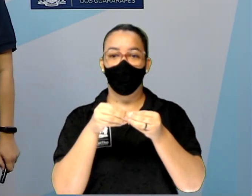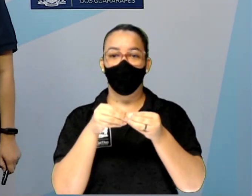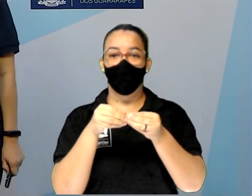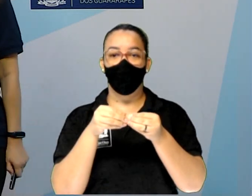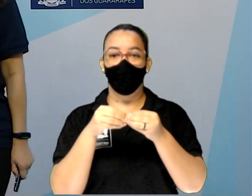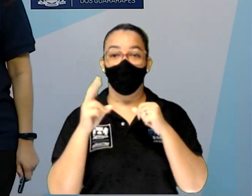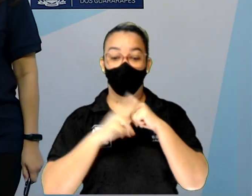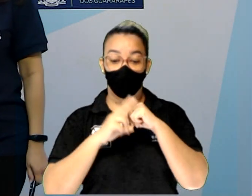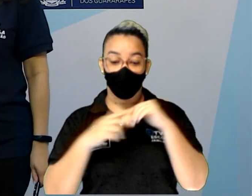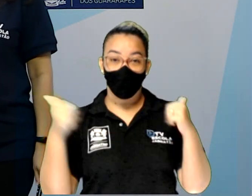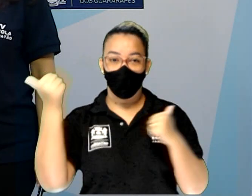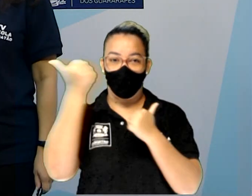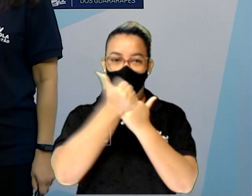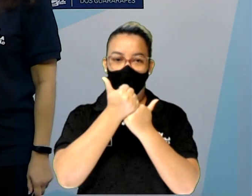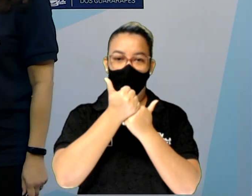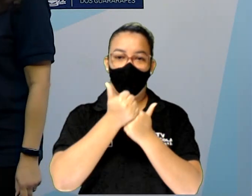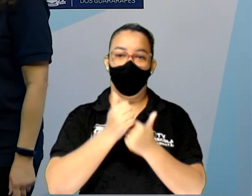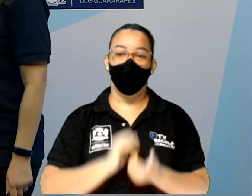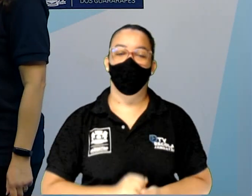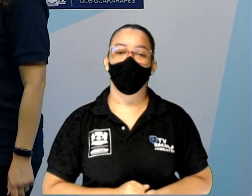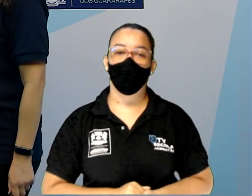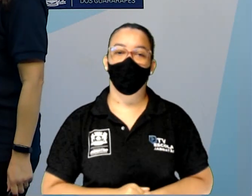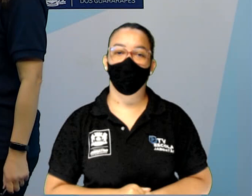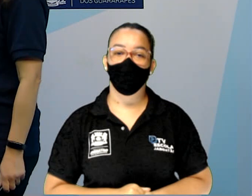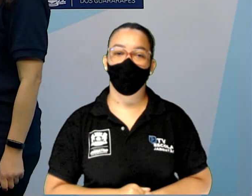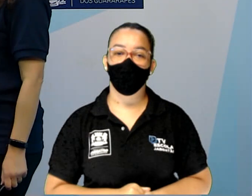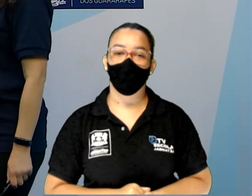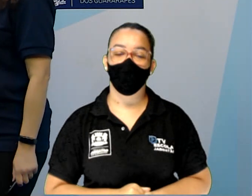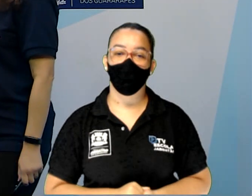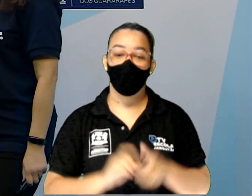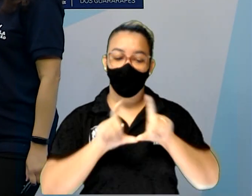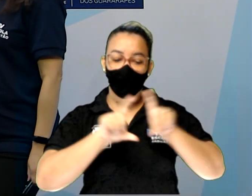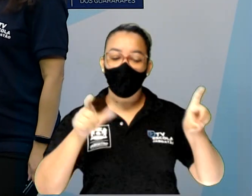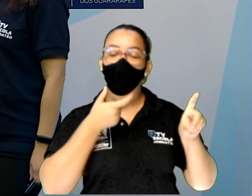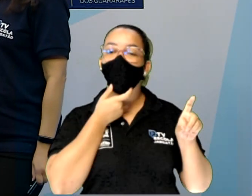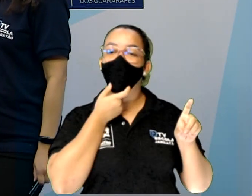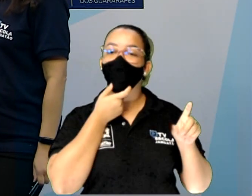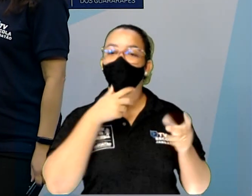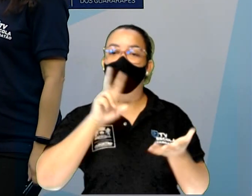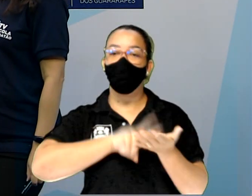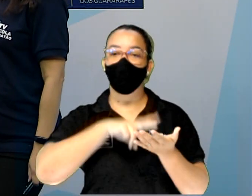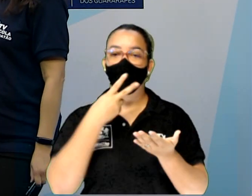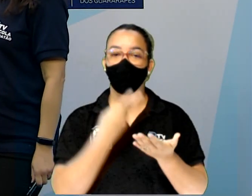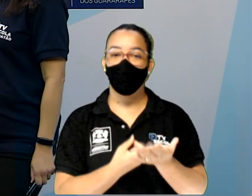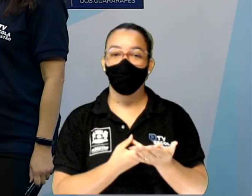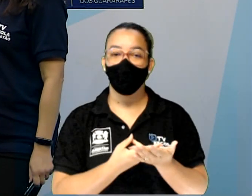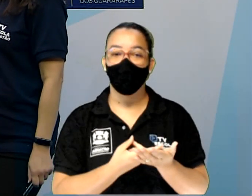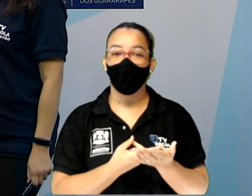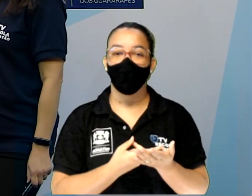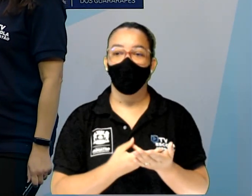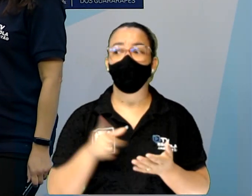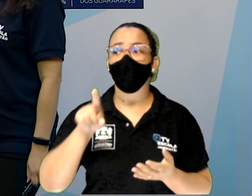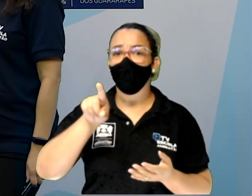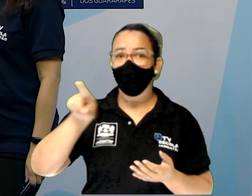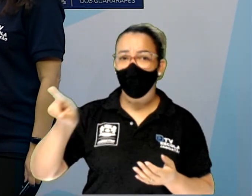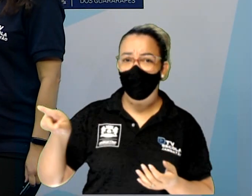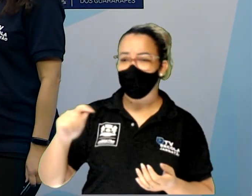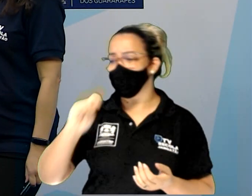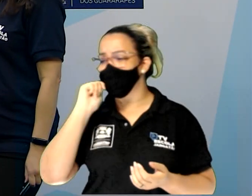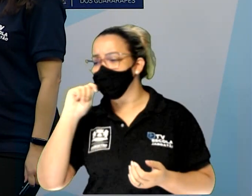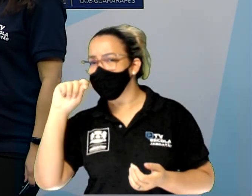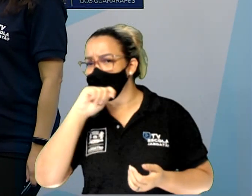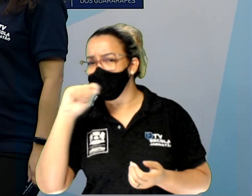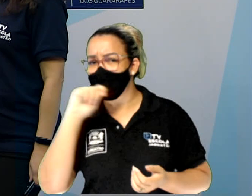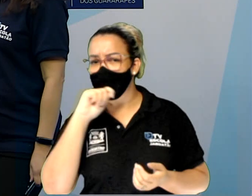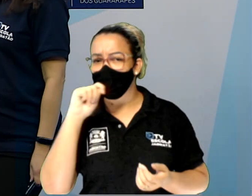volta para a forma do infinitivo. You brushed your teeth after dinner. Vocês escovaram